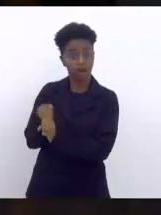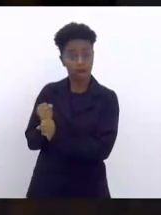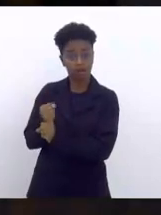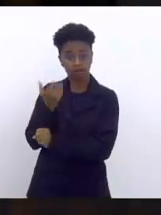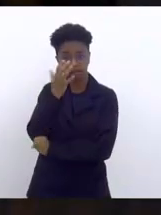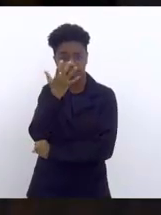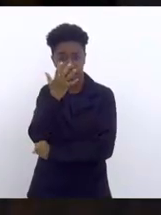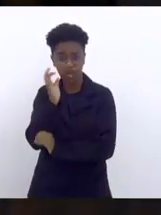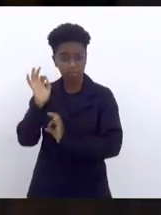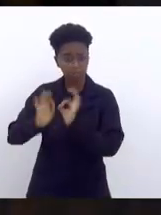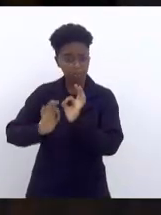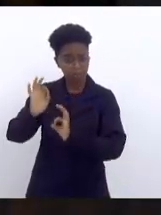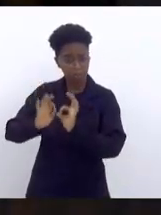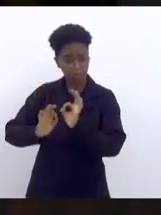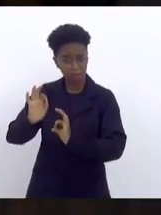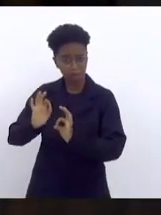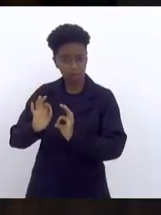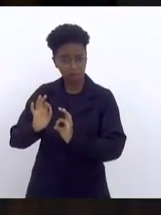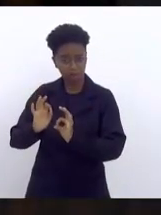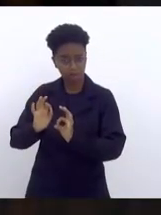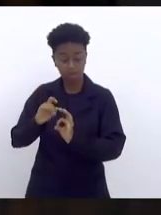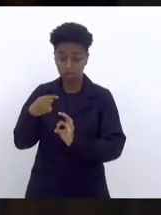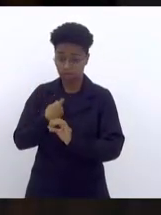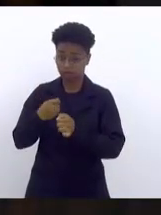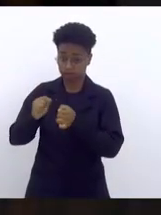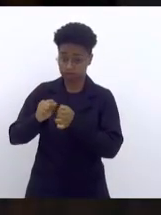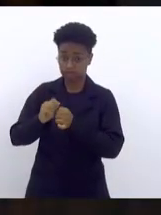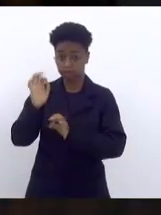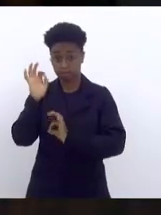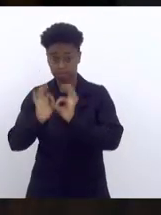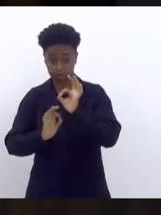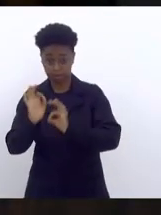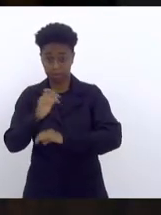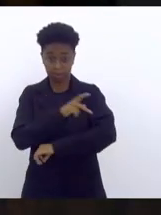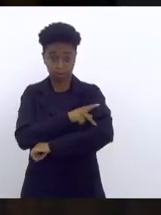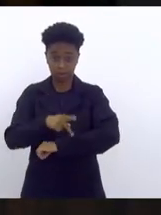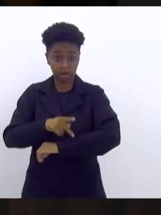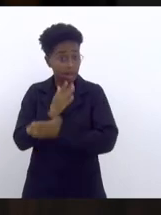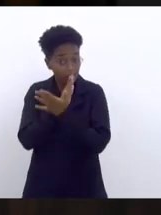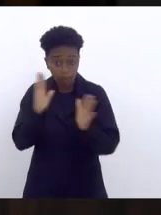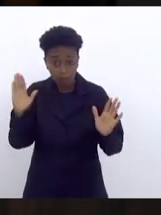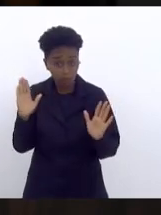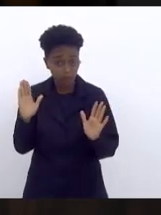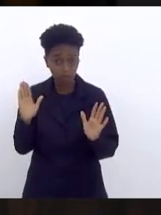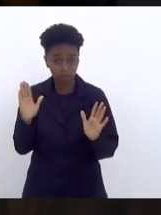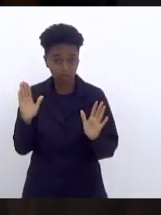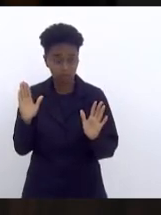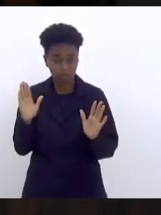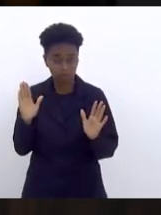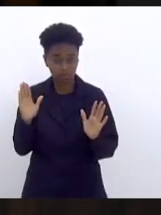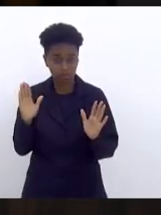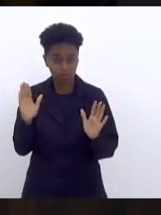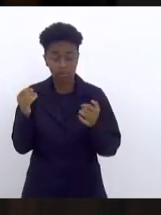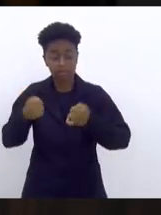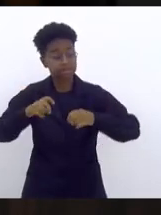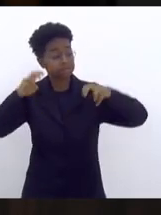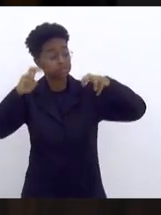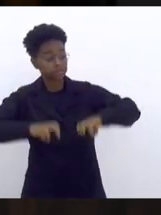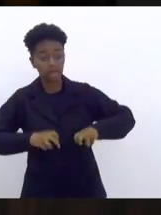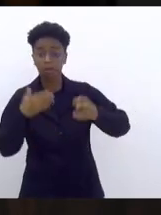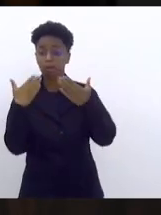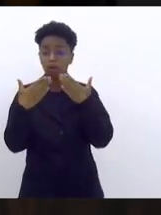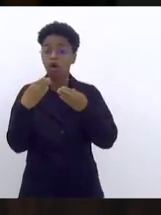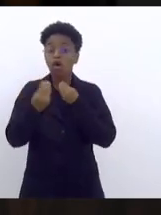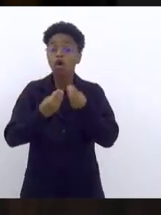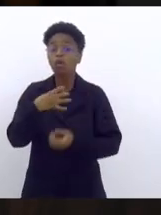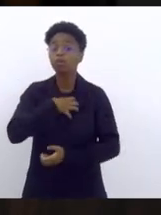Havendo o número legal e sob a proteção de Deus, iniciamos os nossos trabalhos. Está aberta a sessão. A